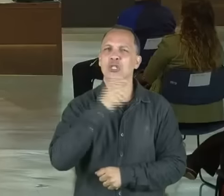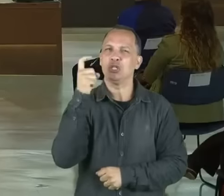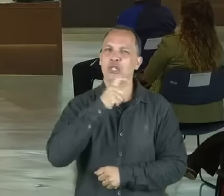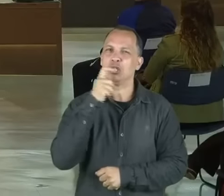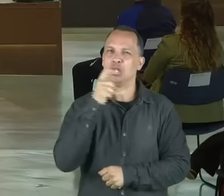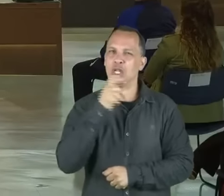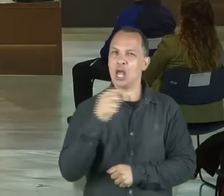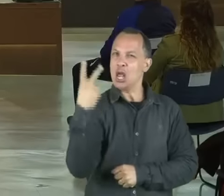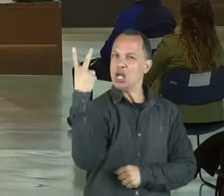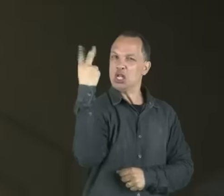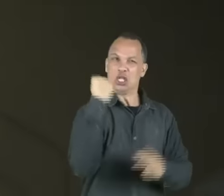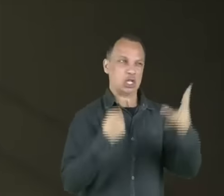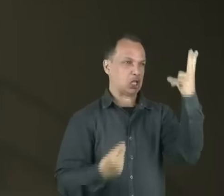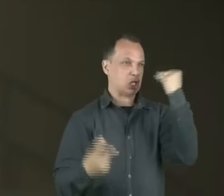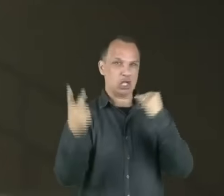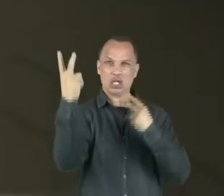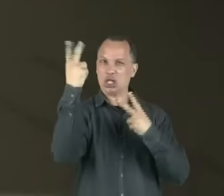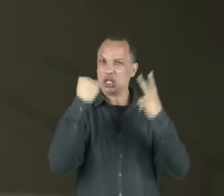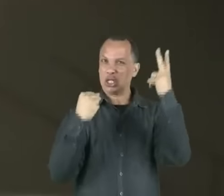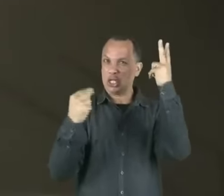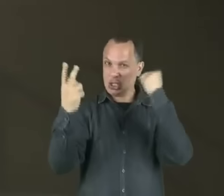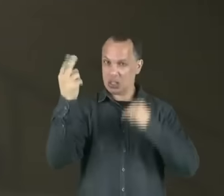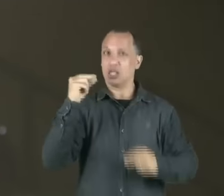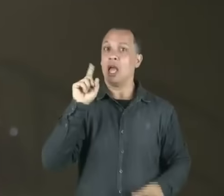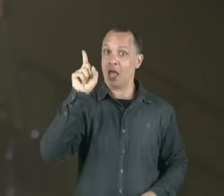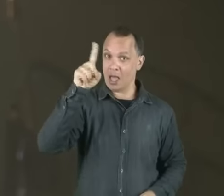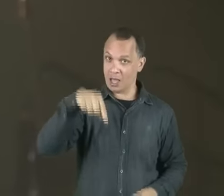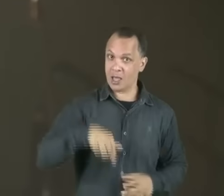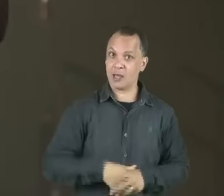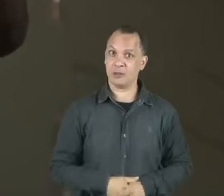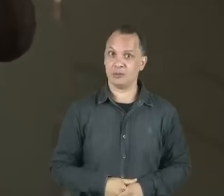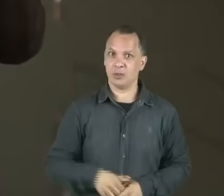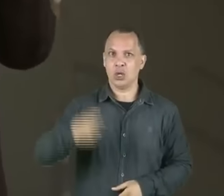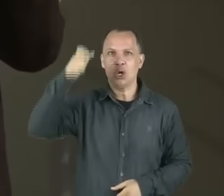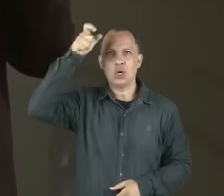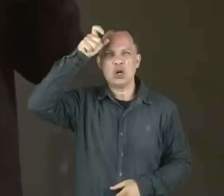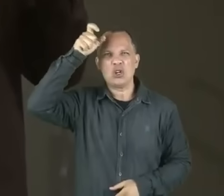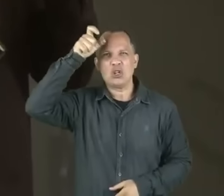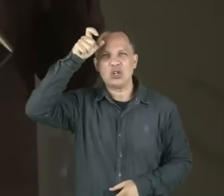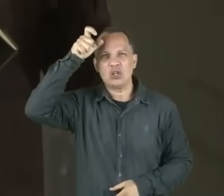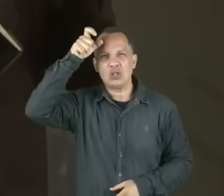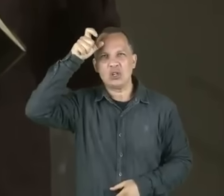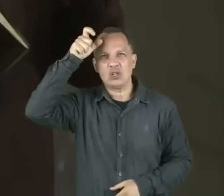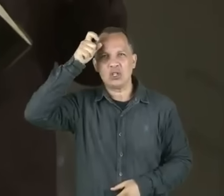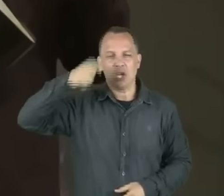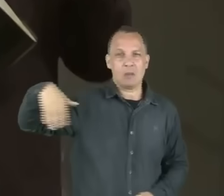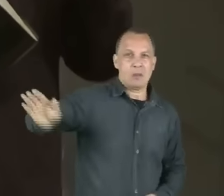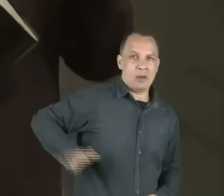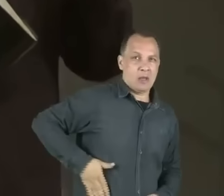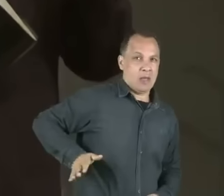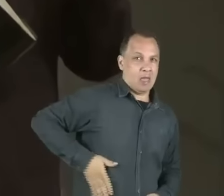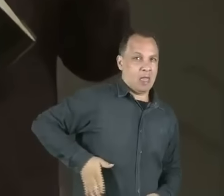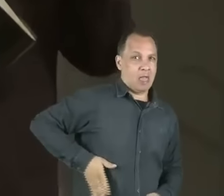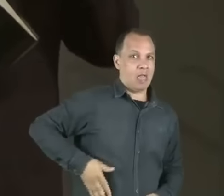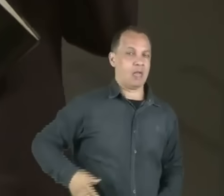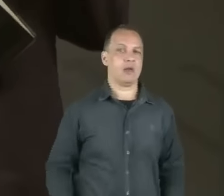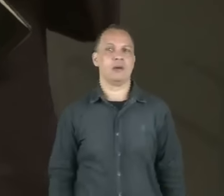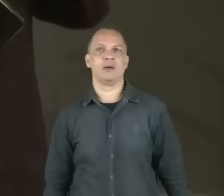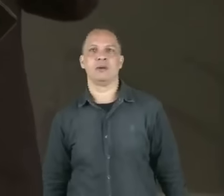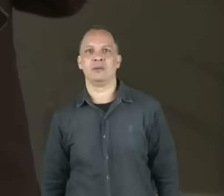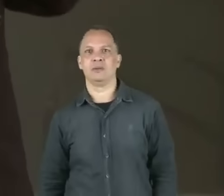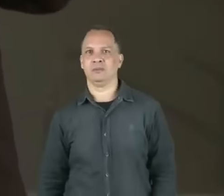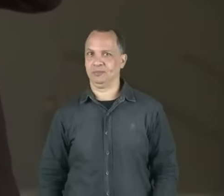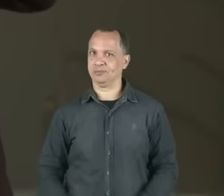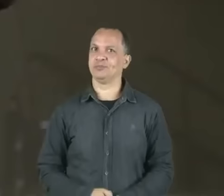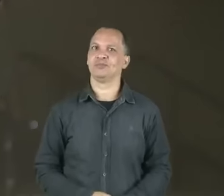engana ele Man O Diabo é maior 171 da história é o